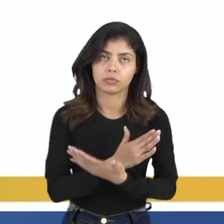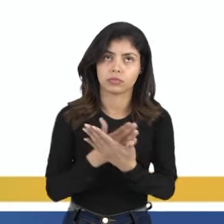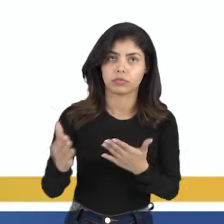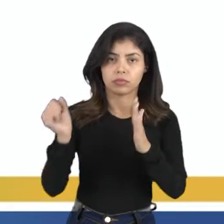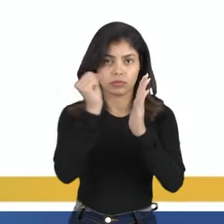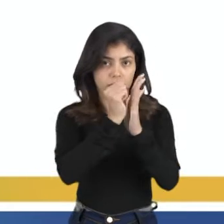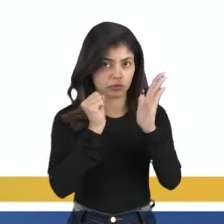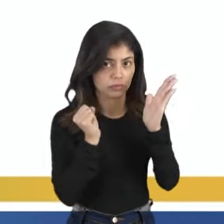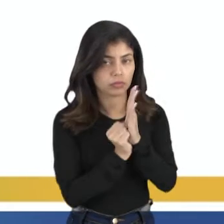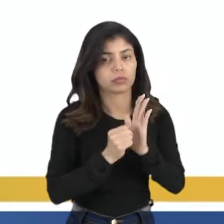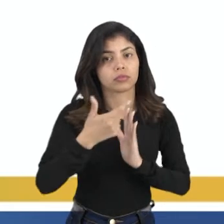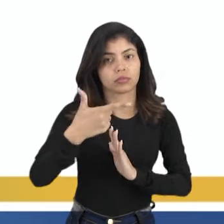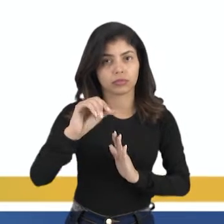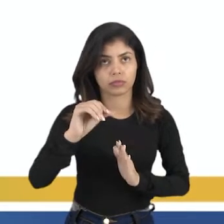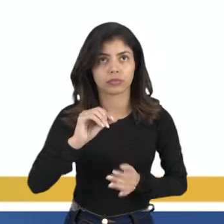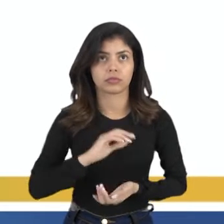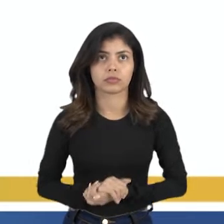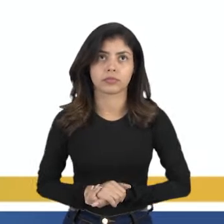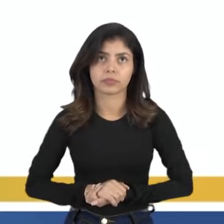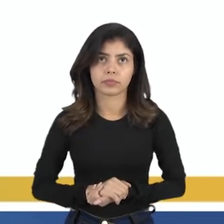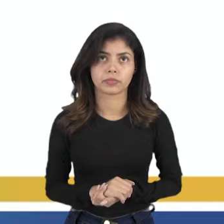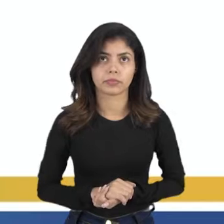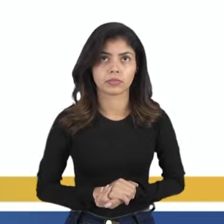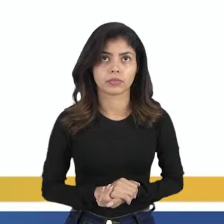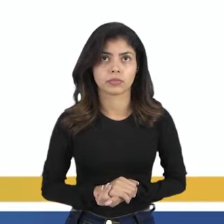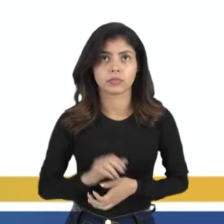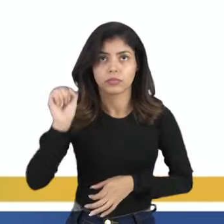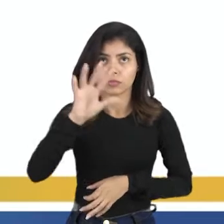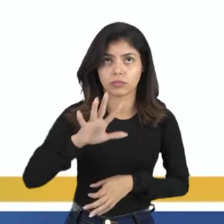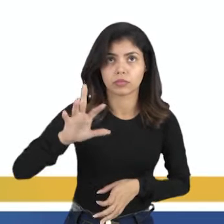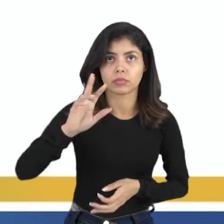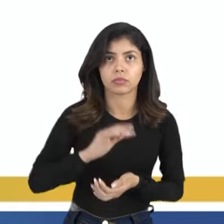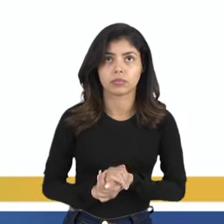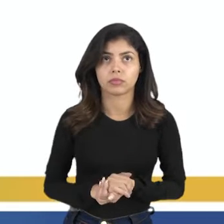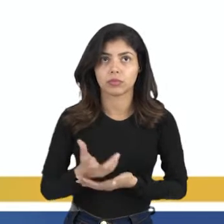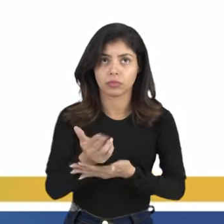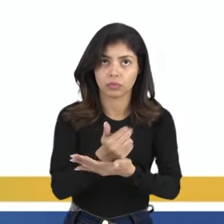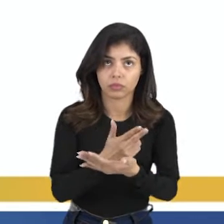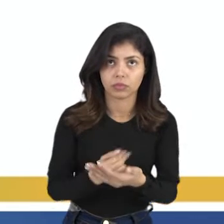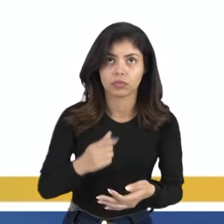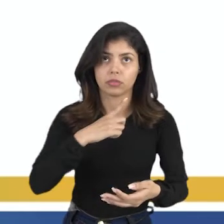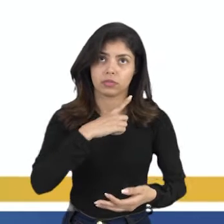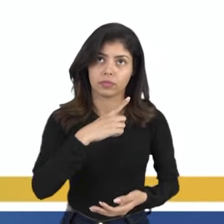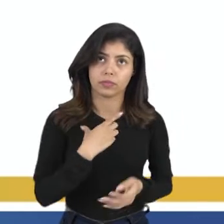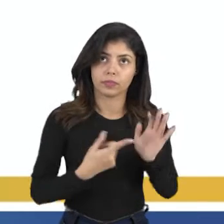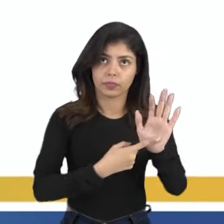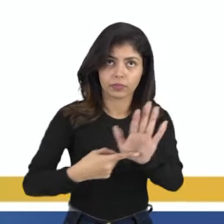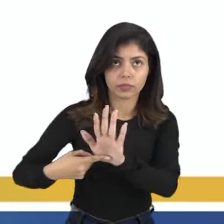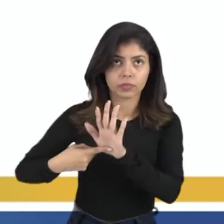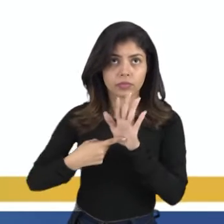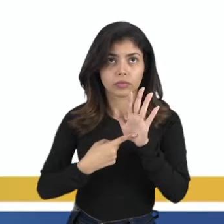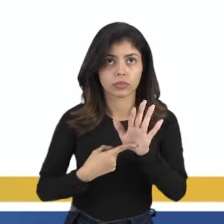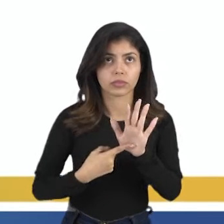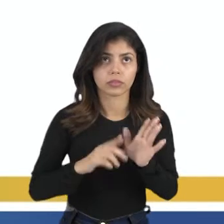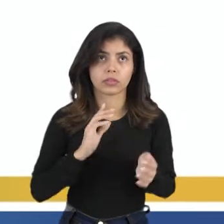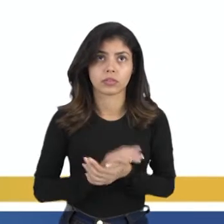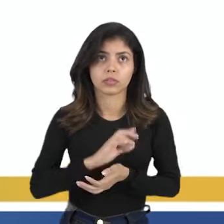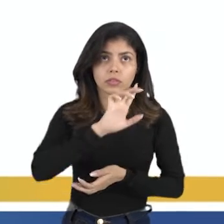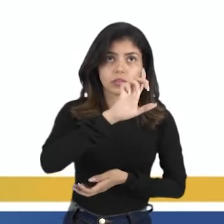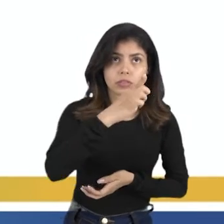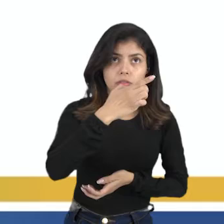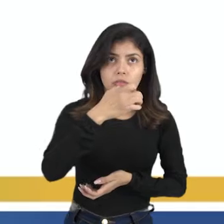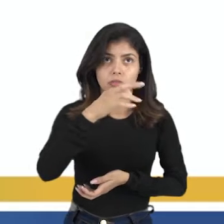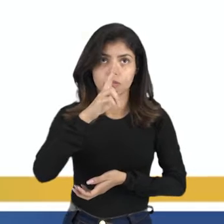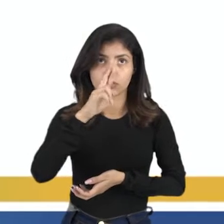a partir do início do século XX. As vanguardas artísticas europeias que se